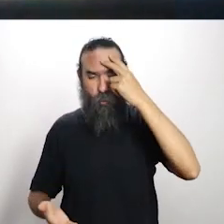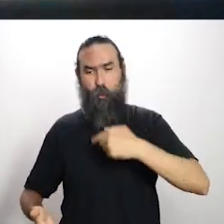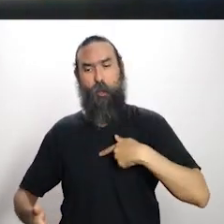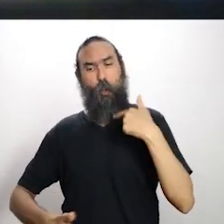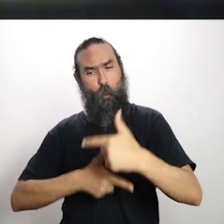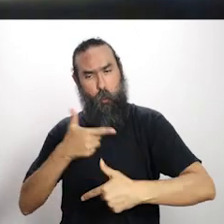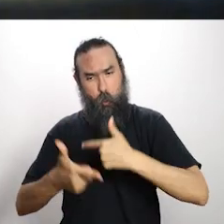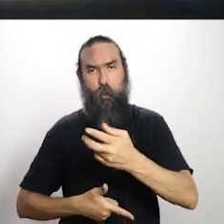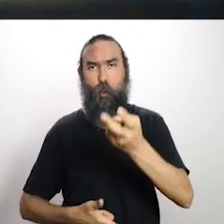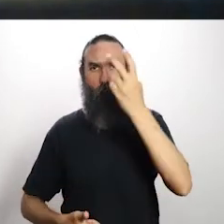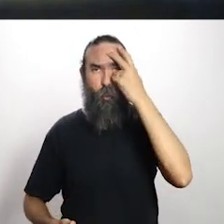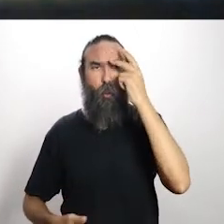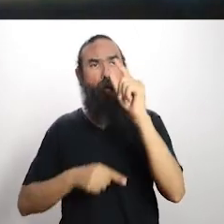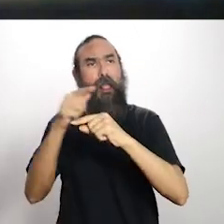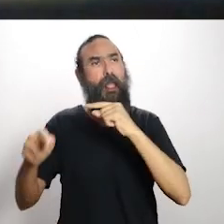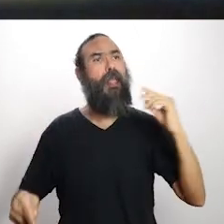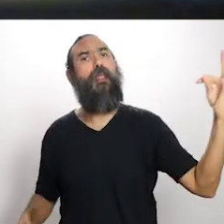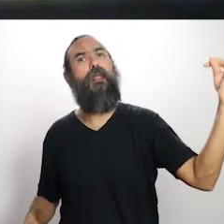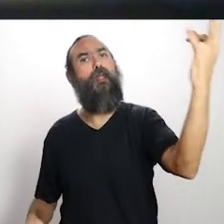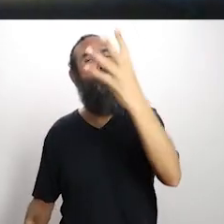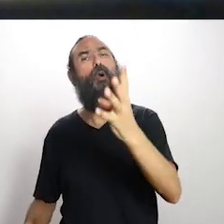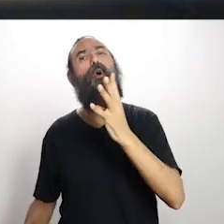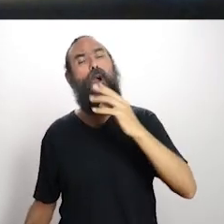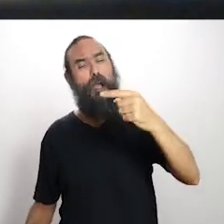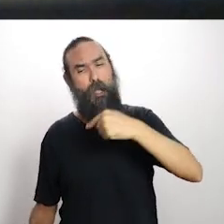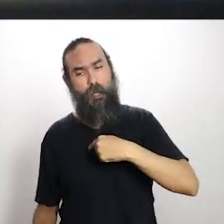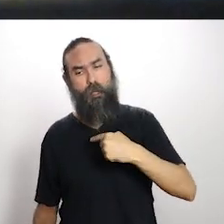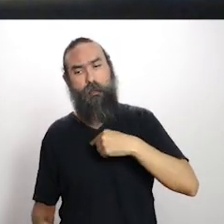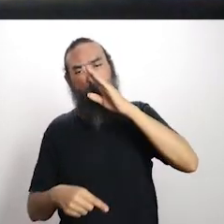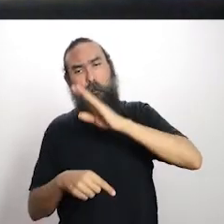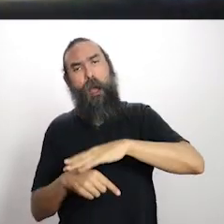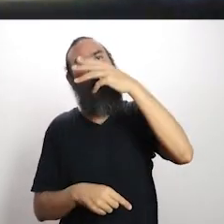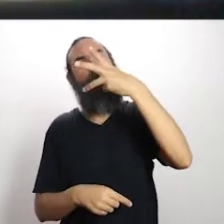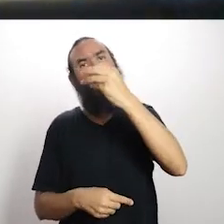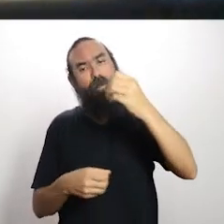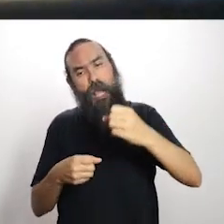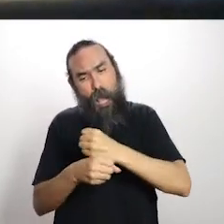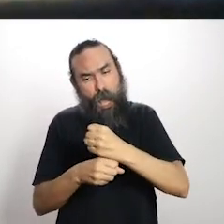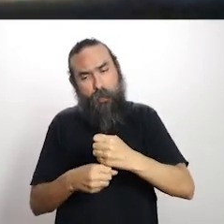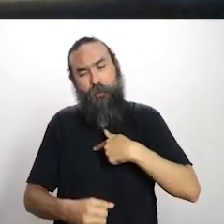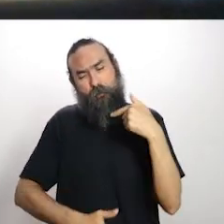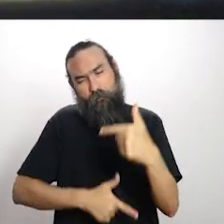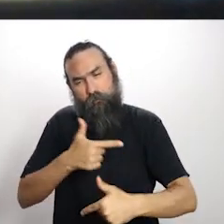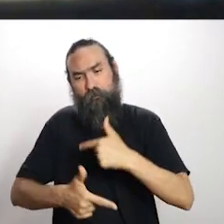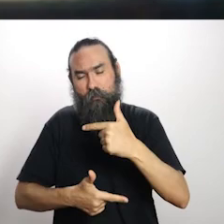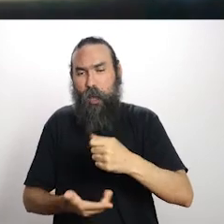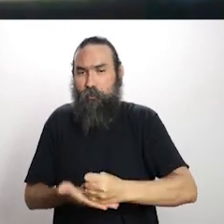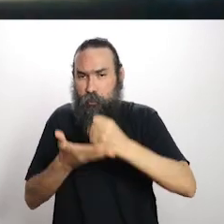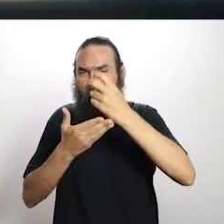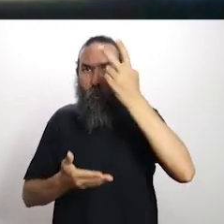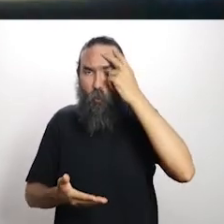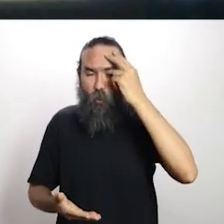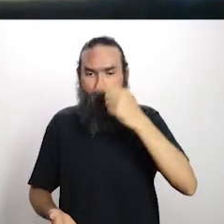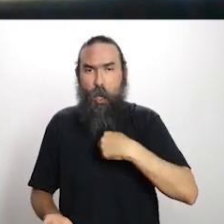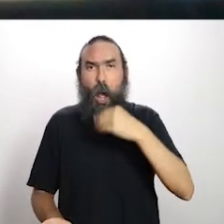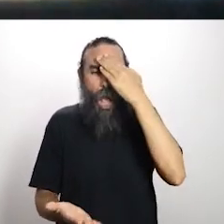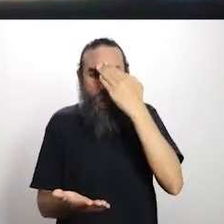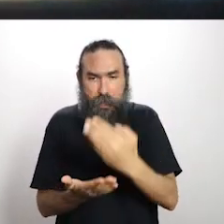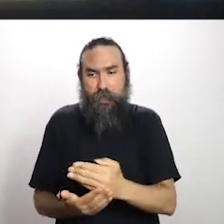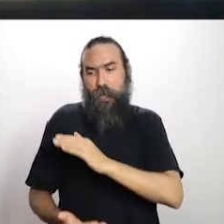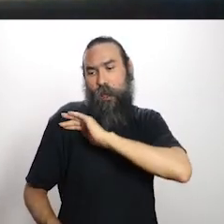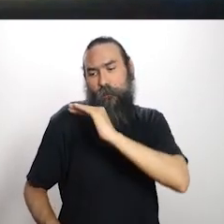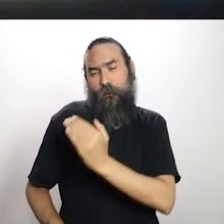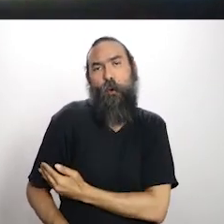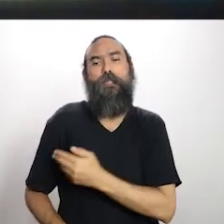eu acredito no desenvolvimento social e econômico do Brasil a partir da cultura e acho que só a partir daí se faz necessária a mudança que nós